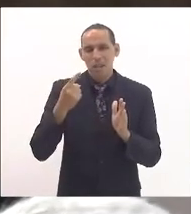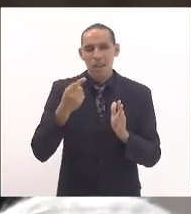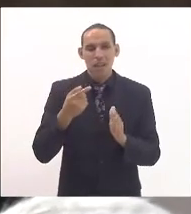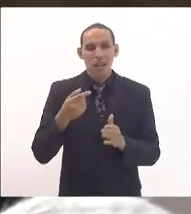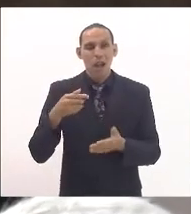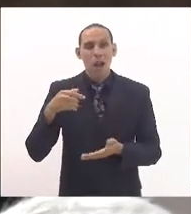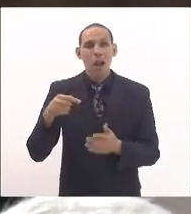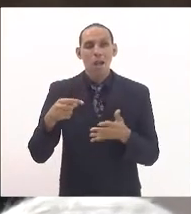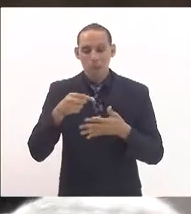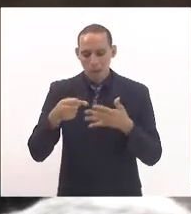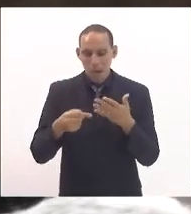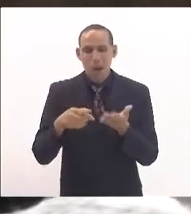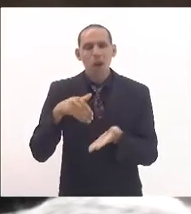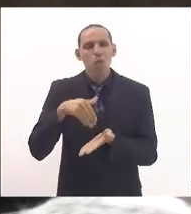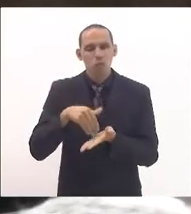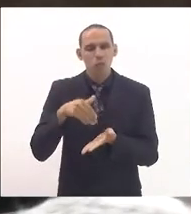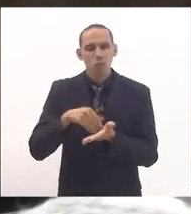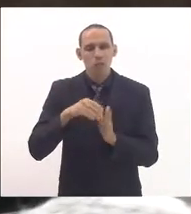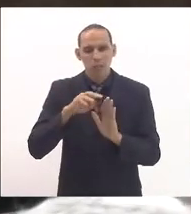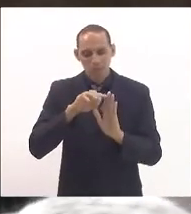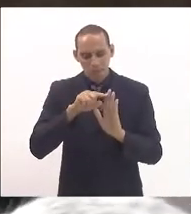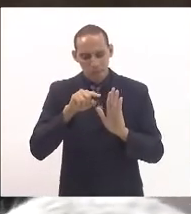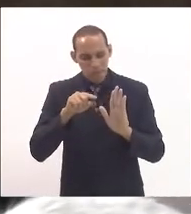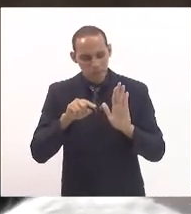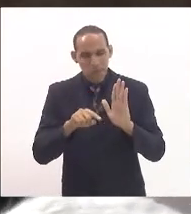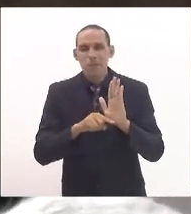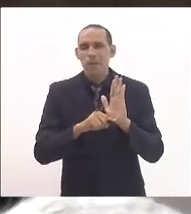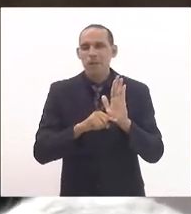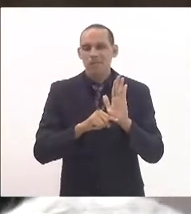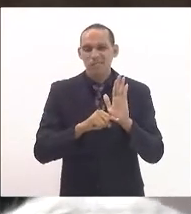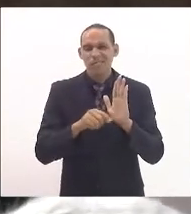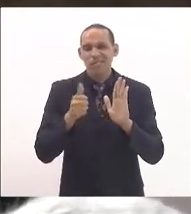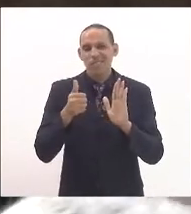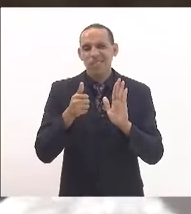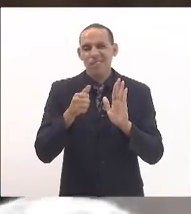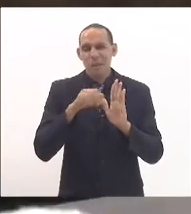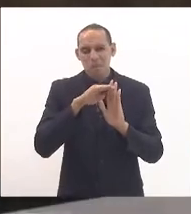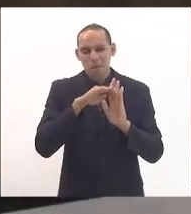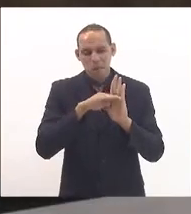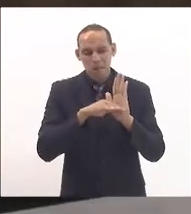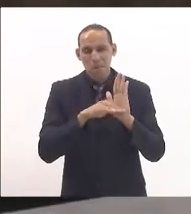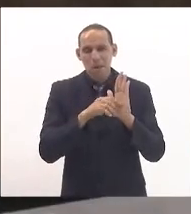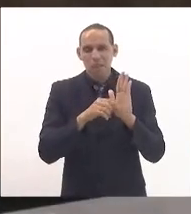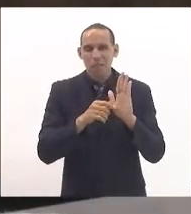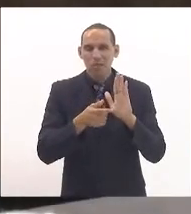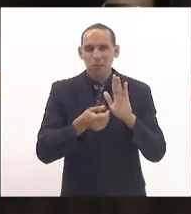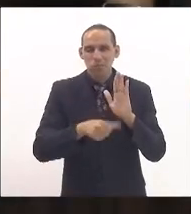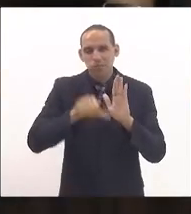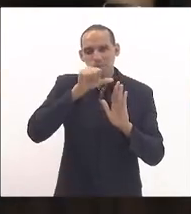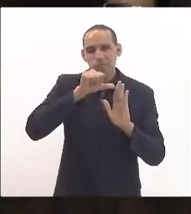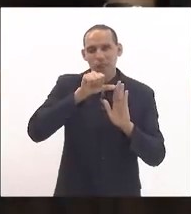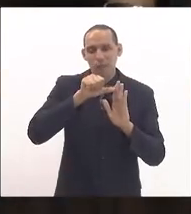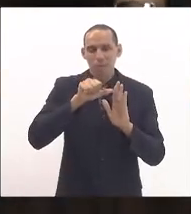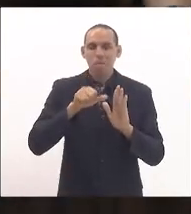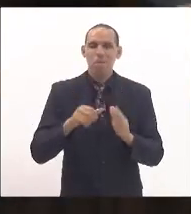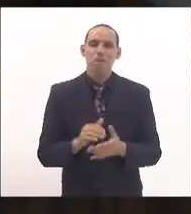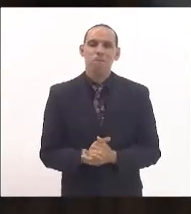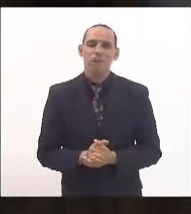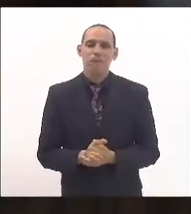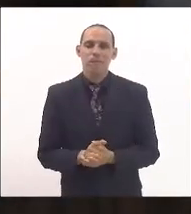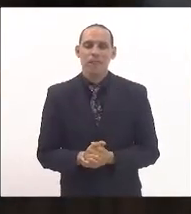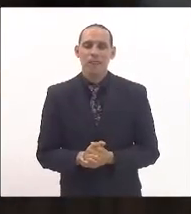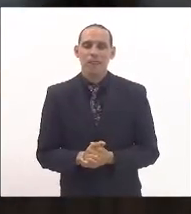último ponto, alguns últimos pontos, okay, que ainda precisam ser... Então, eu vou... Aí para votação ainda hoje, ainda logo mais. Sobrestar vai vir... Sobrestar, isso.